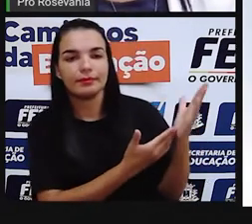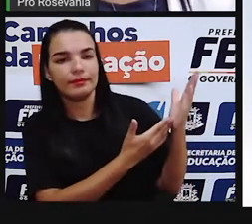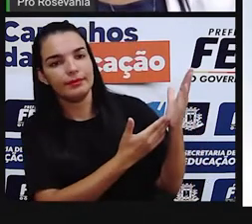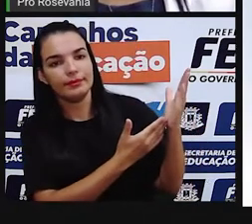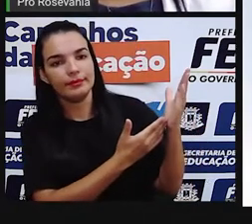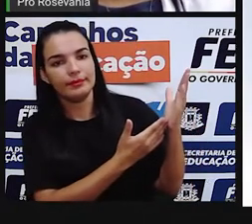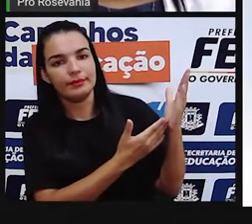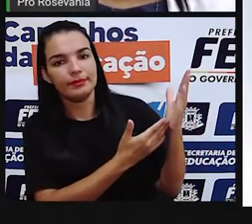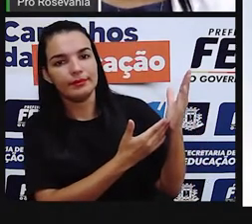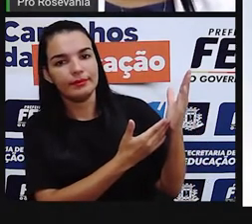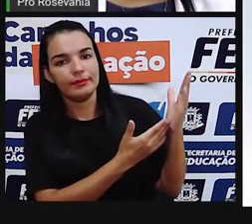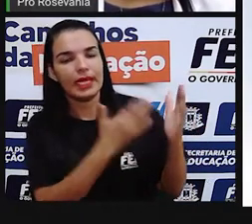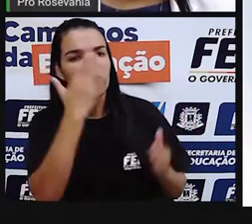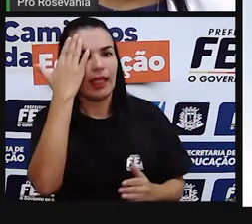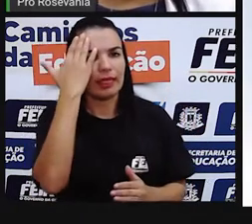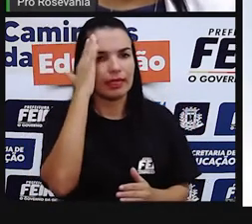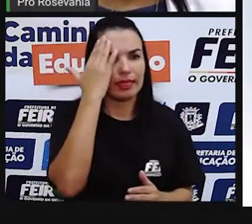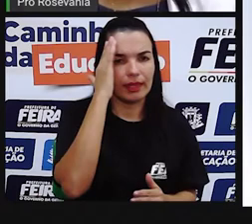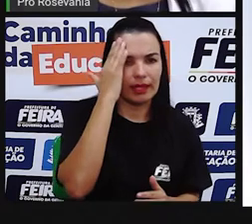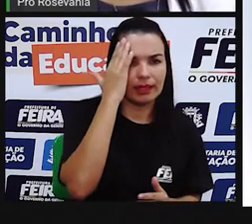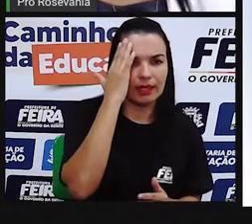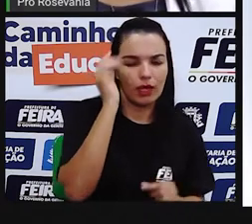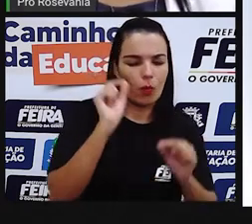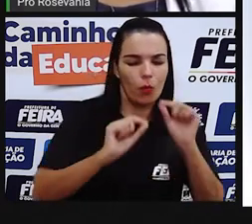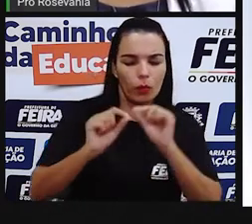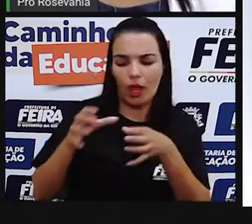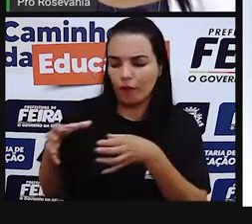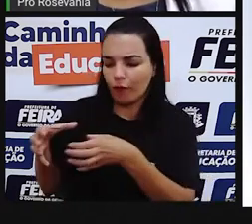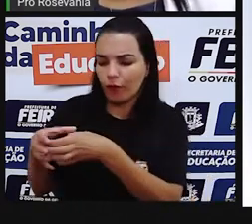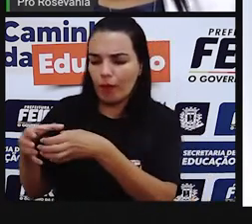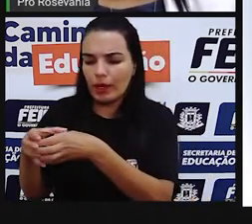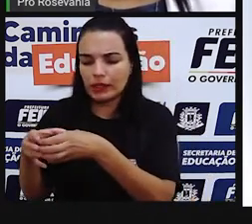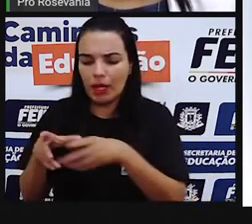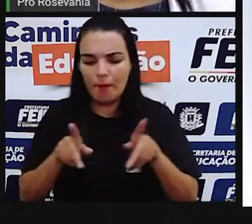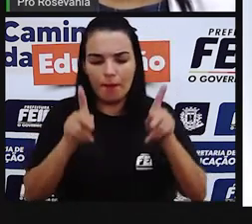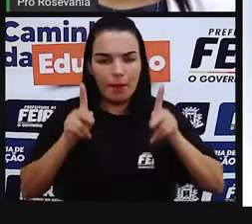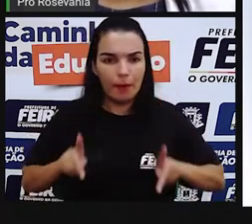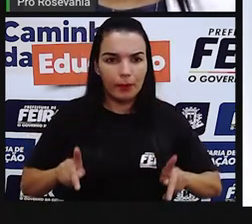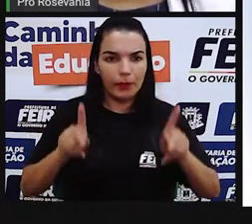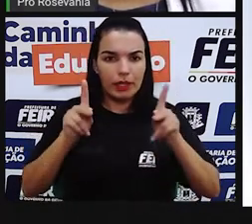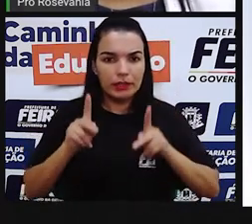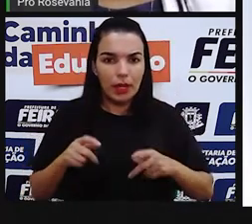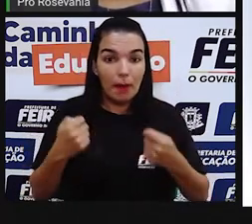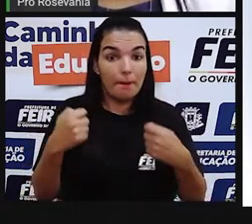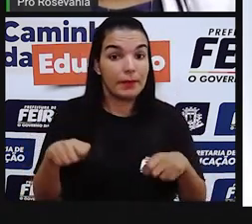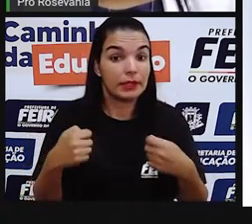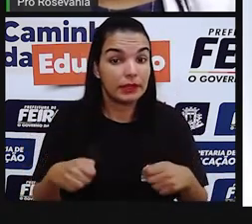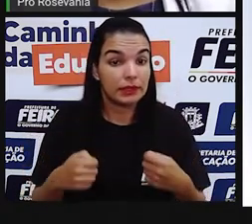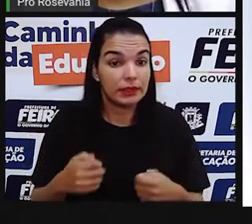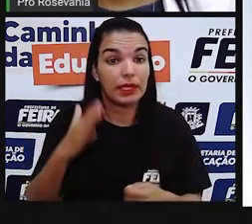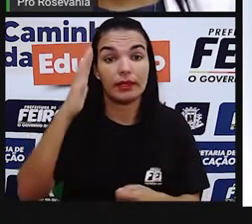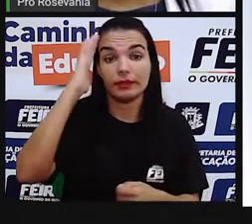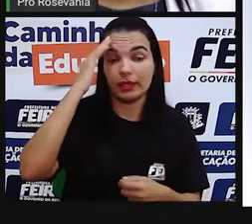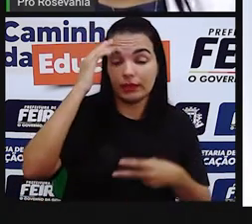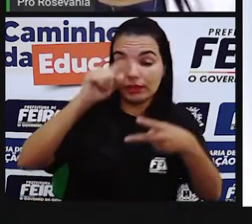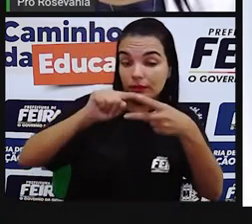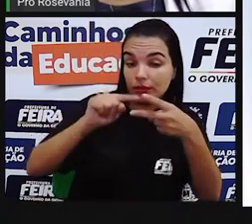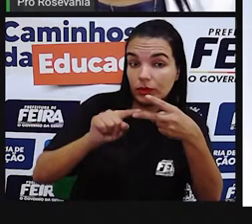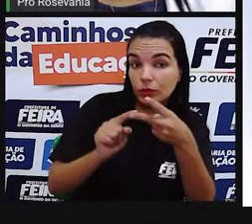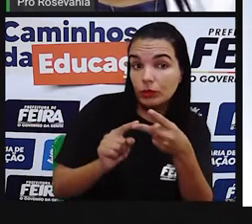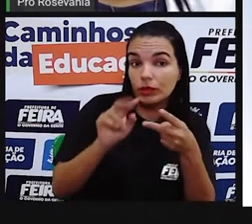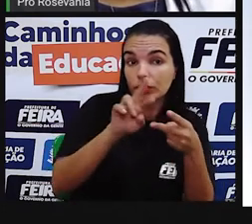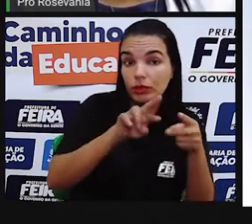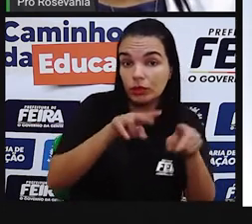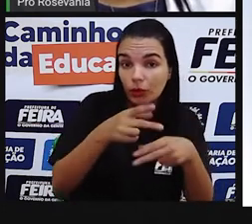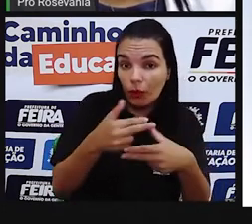para a gente entender, né, a formação, né, de uma população, a gente deve passar por esses dois conceitos.